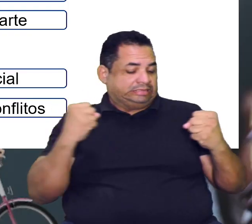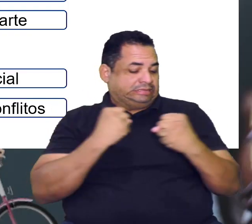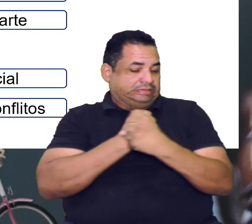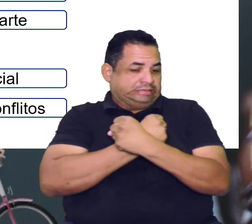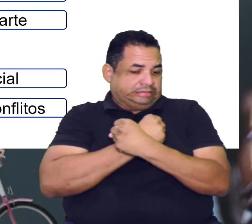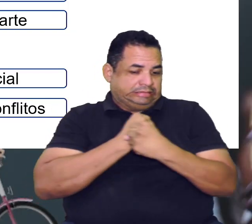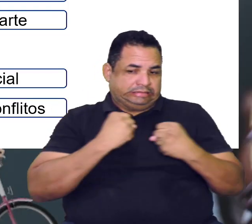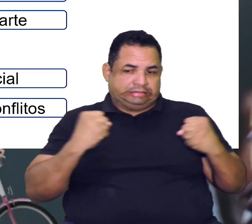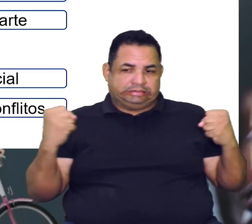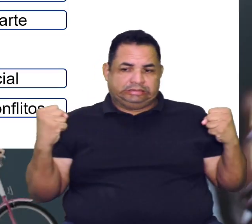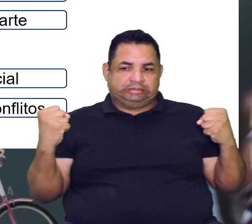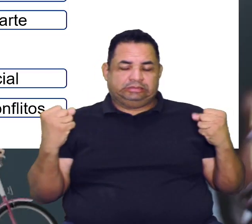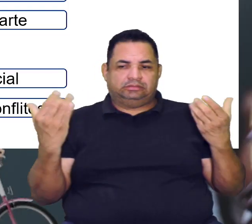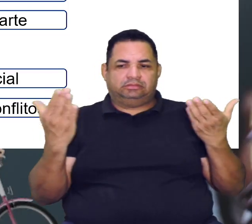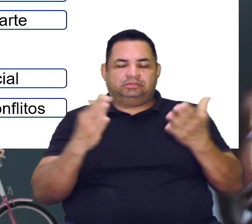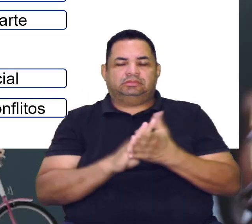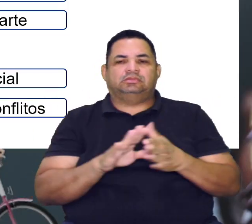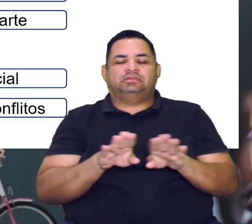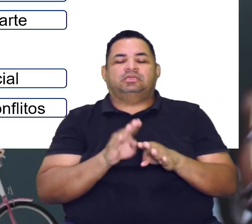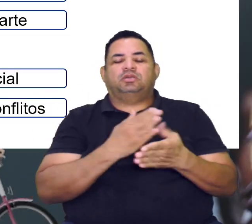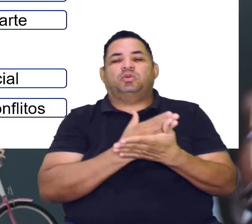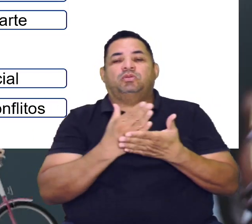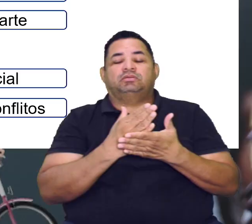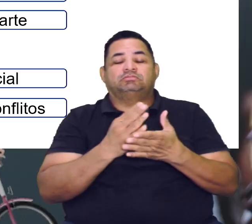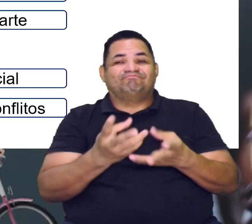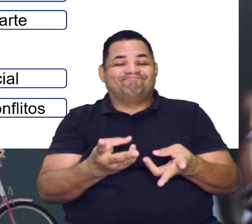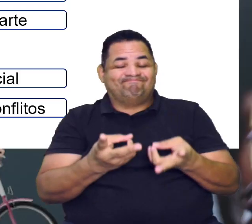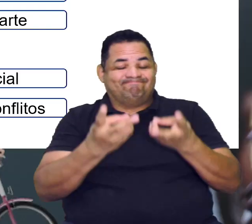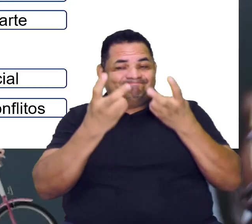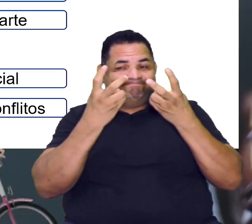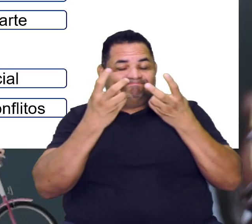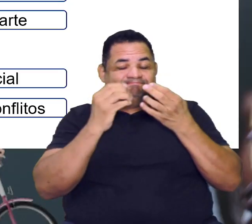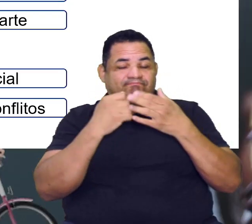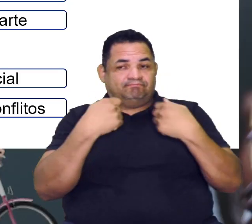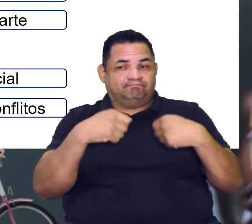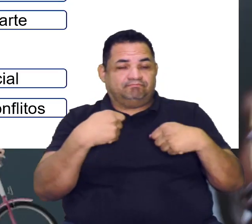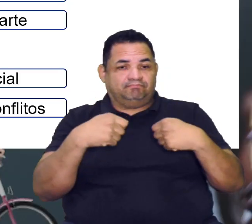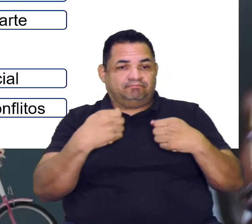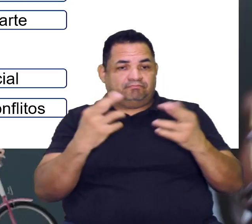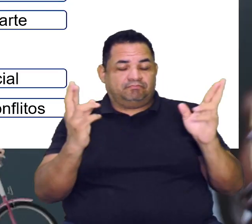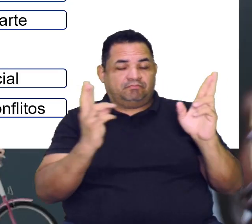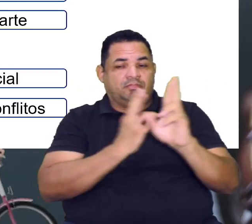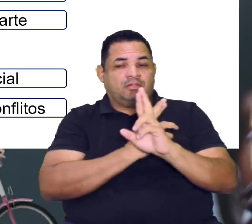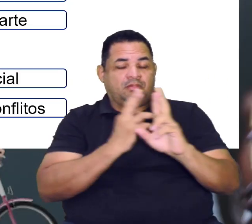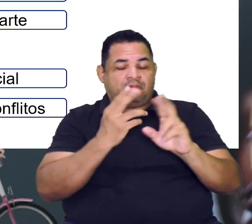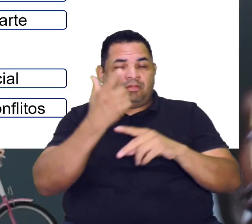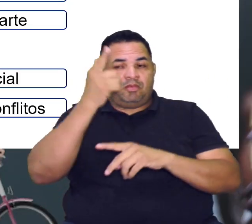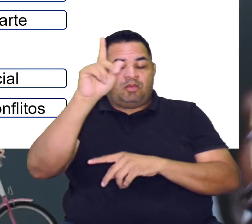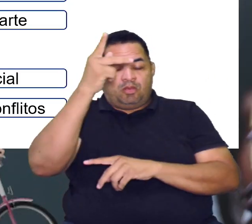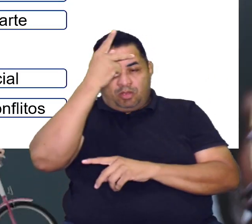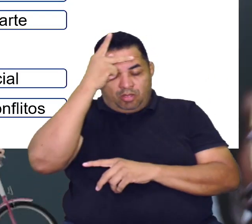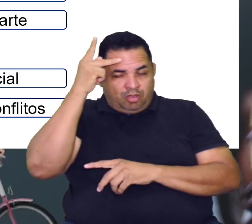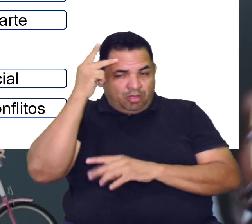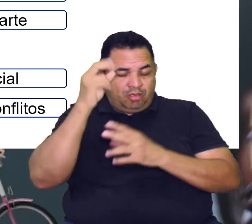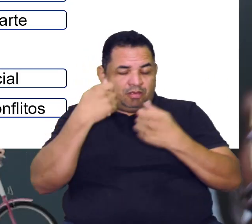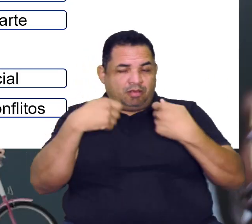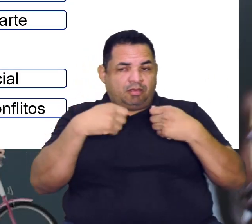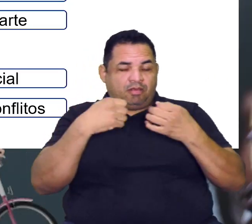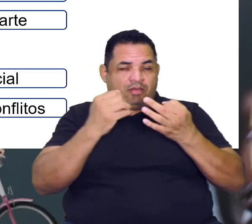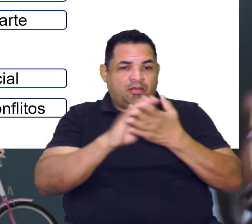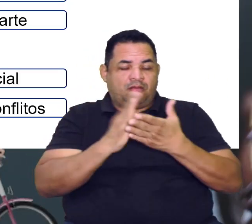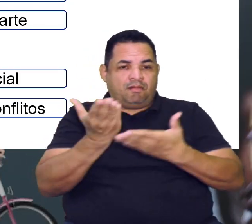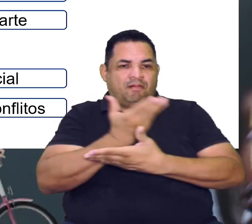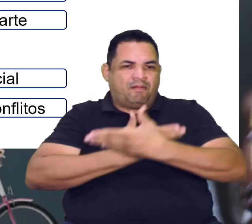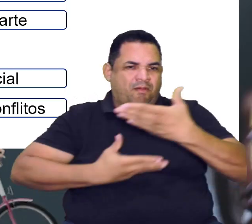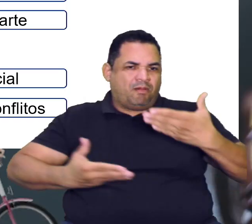das pessoas. E a gente começou a perceber que precisa, né, se relacionar com outras pessoas, precisa